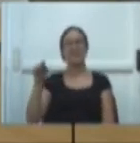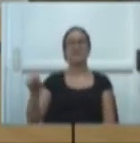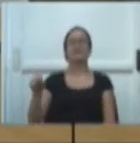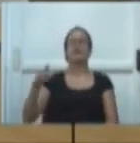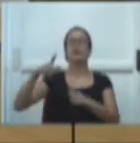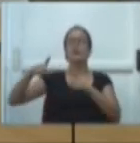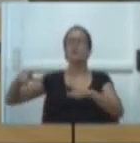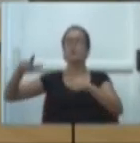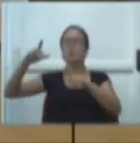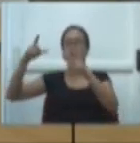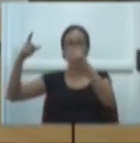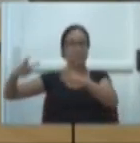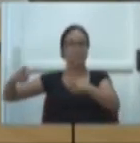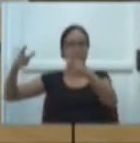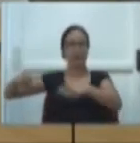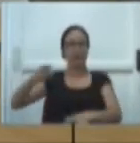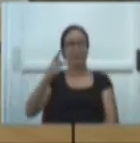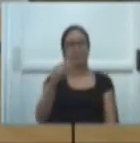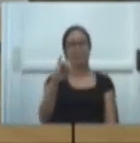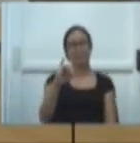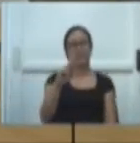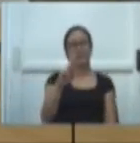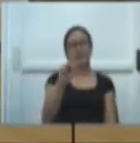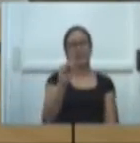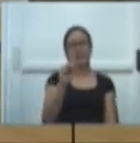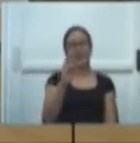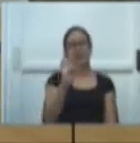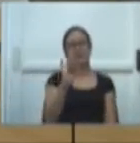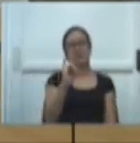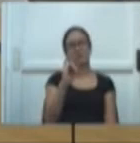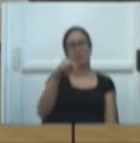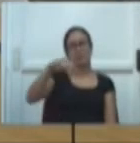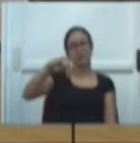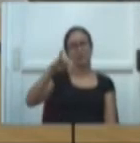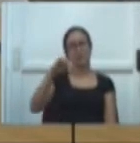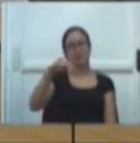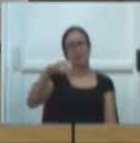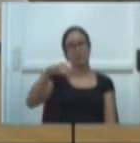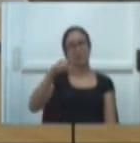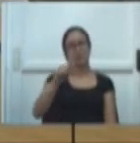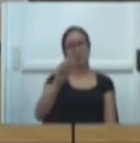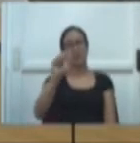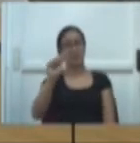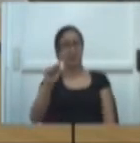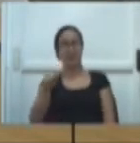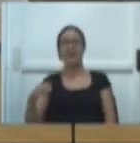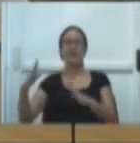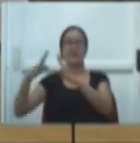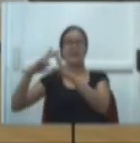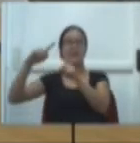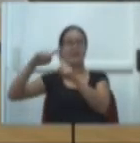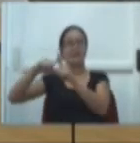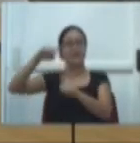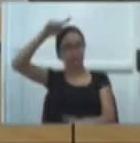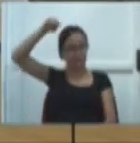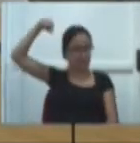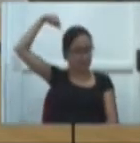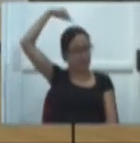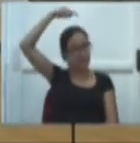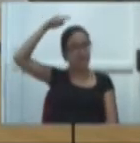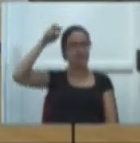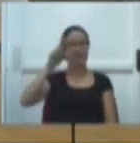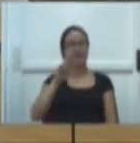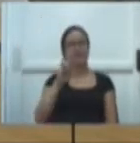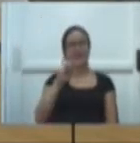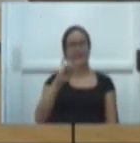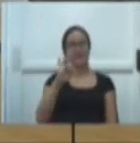Jardim Piratininga, localizado na paróquia Santa Rita de Cássia. Também é cofundador